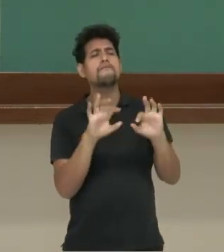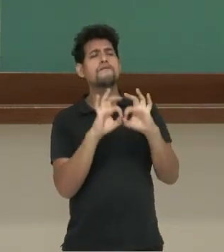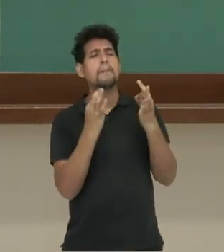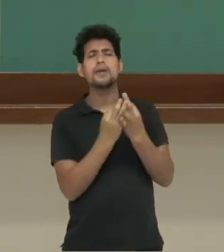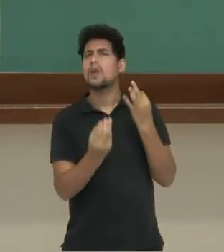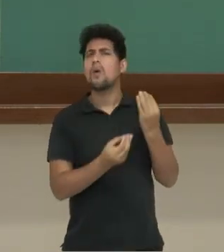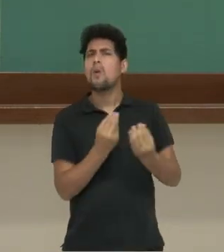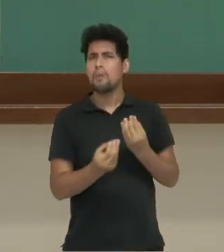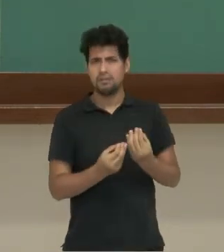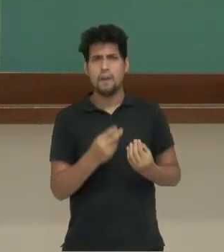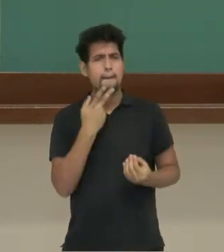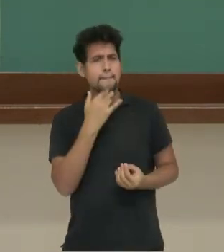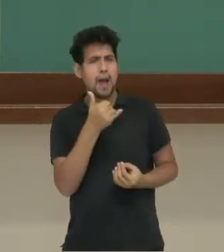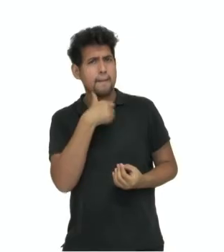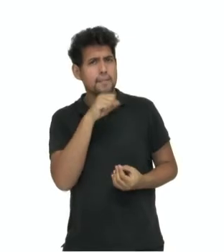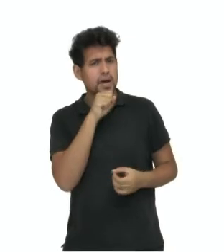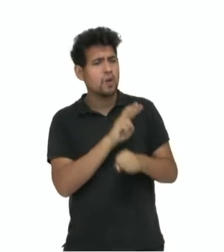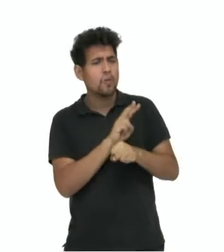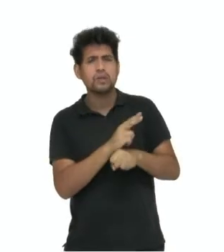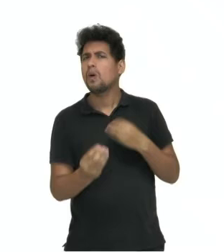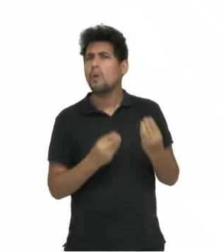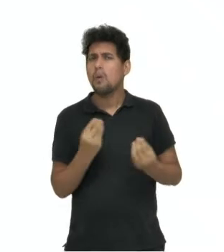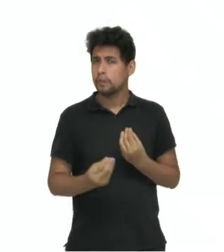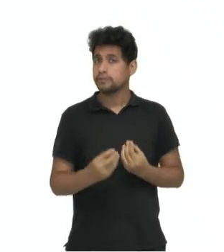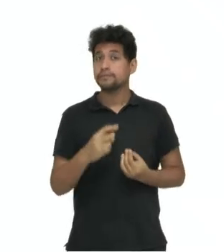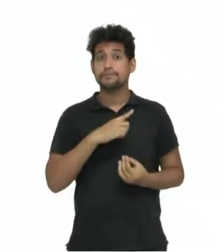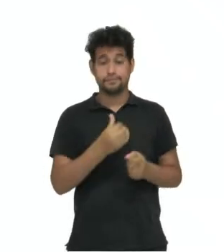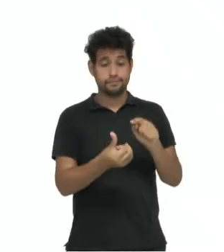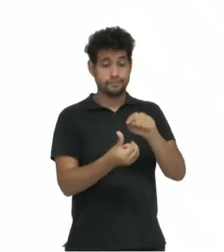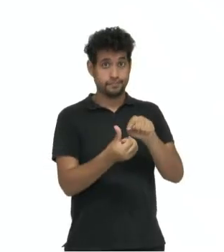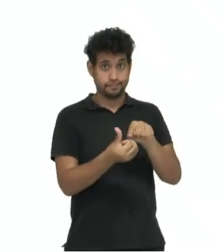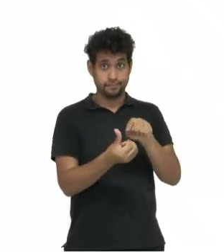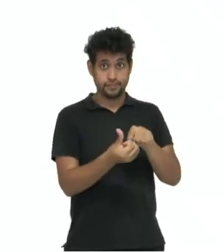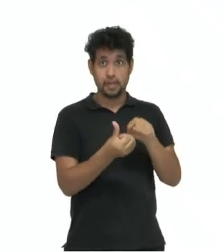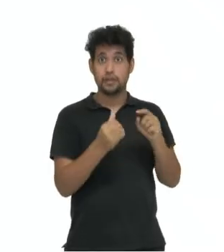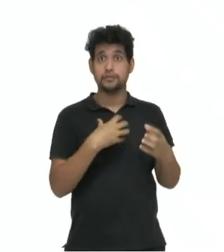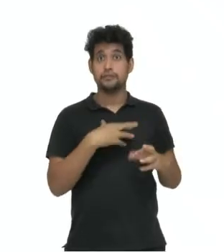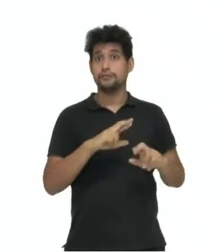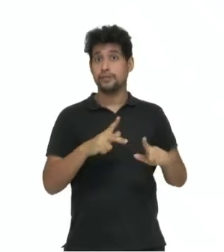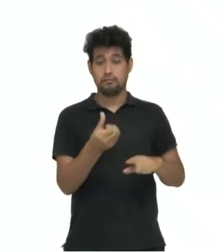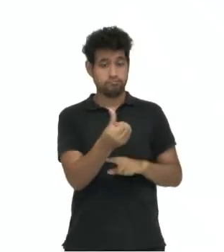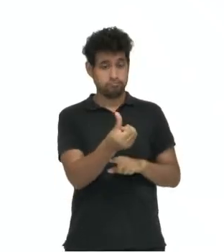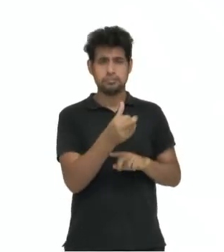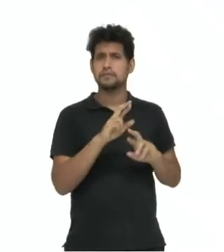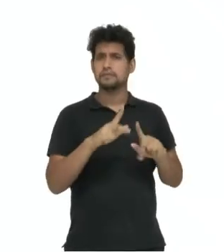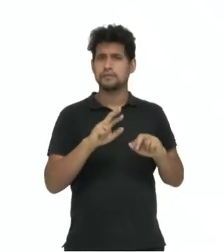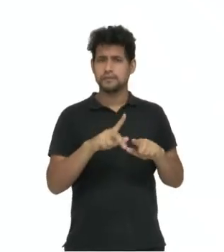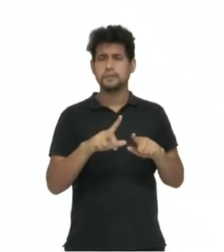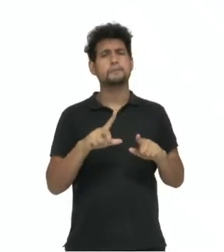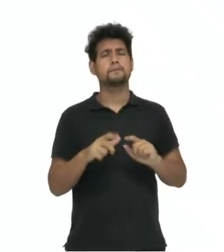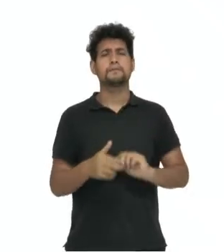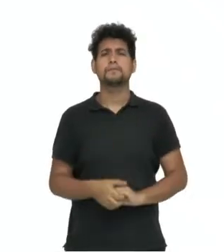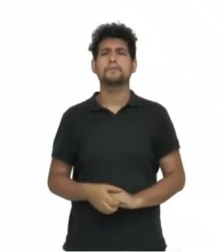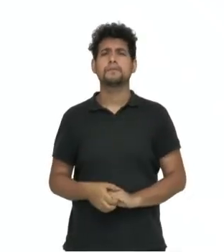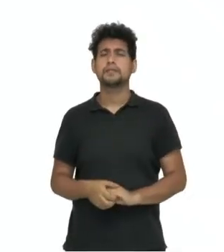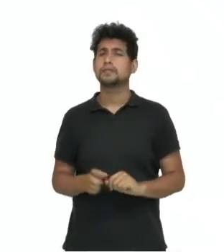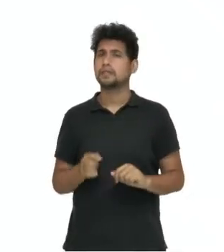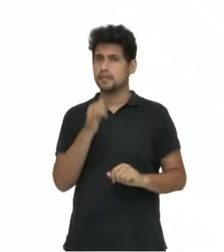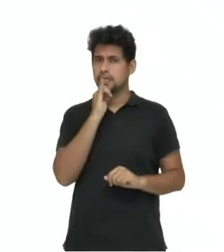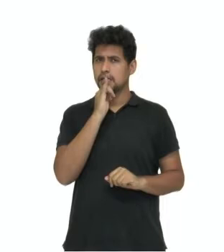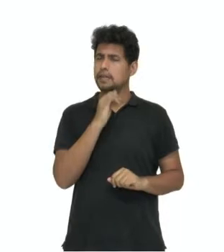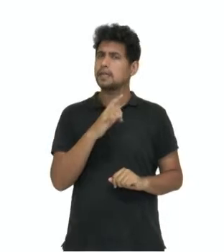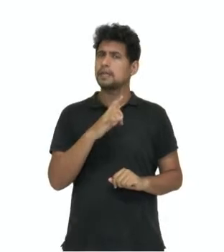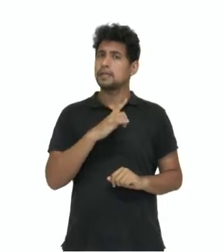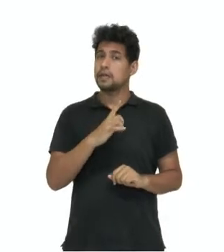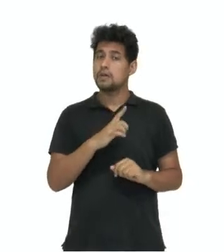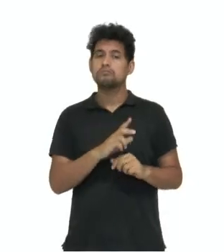que os pais têm com os filhotes. Então, existem 6 padrões diferentes de cuidado parental entre os anfíbios. Então, tem aqueles que